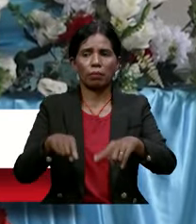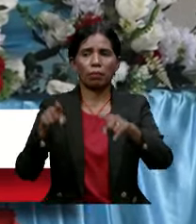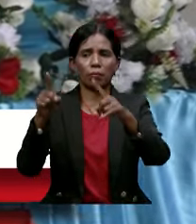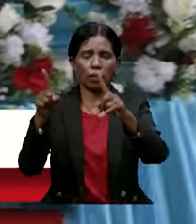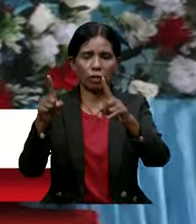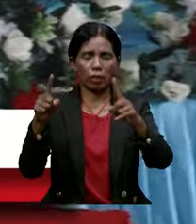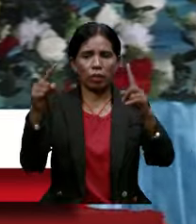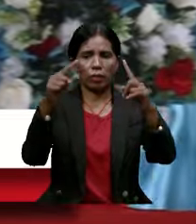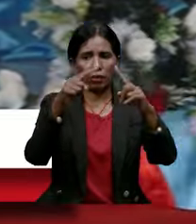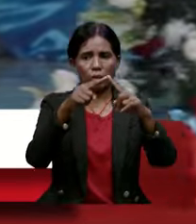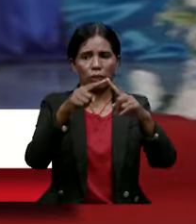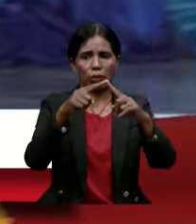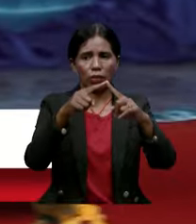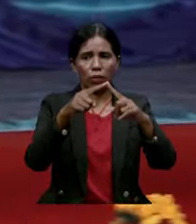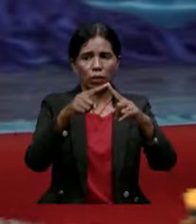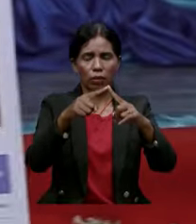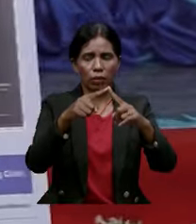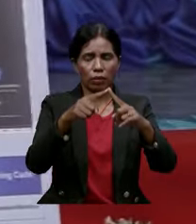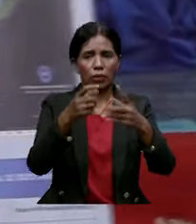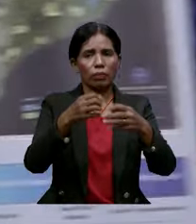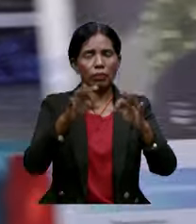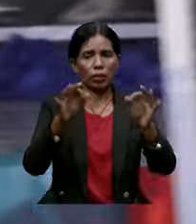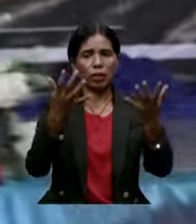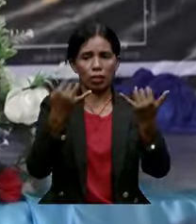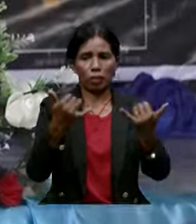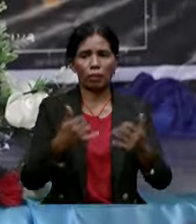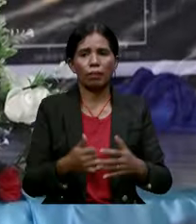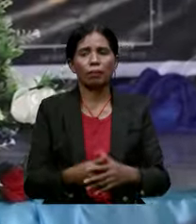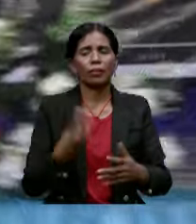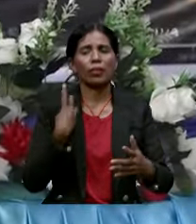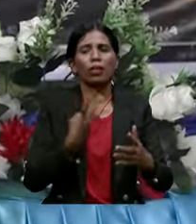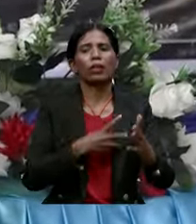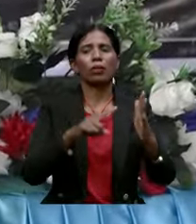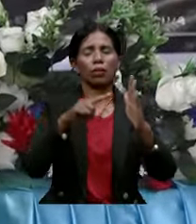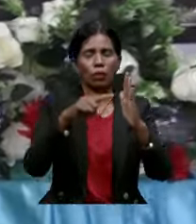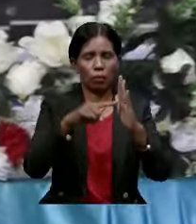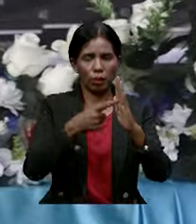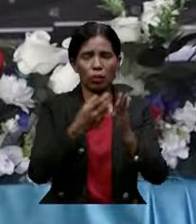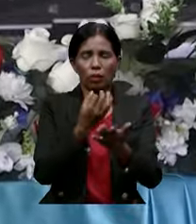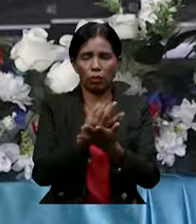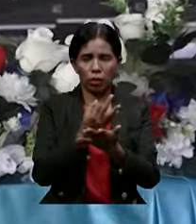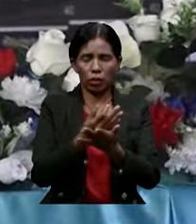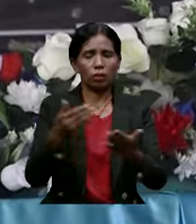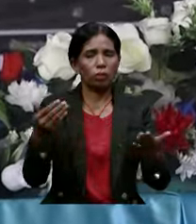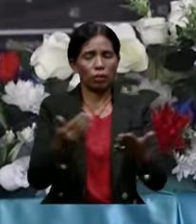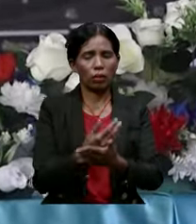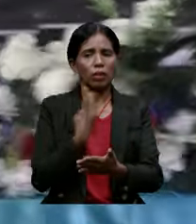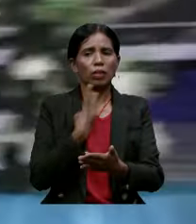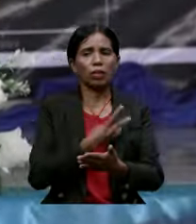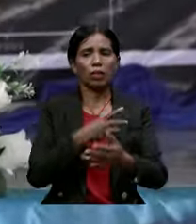bato rohanba agora ita u funu vou holi ita